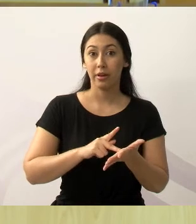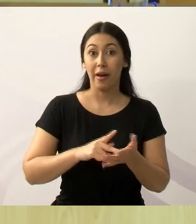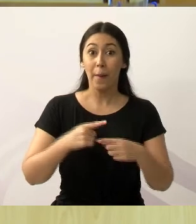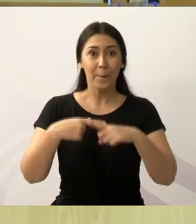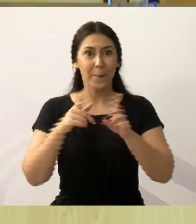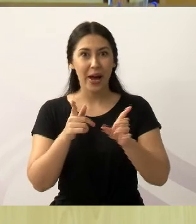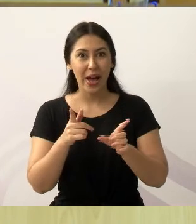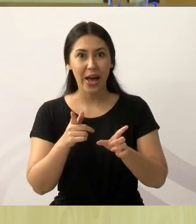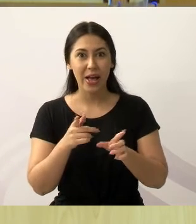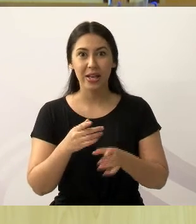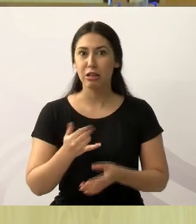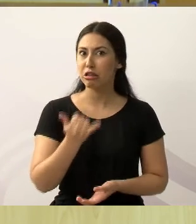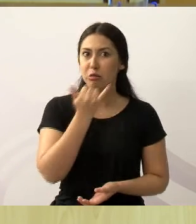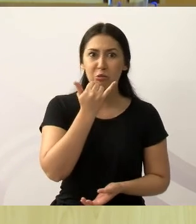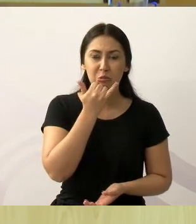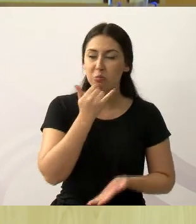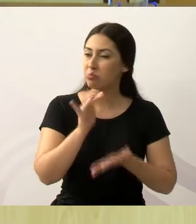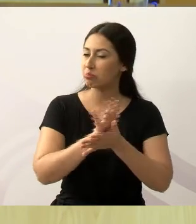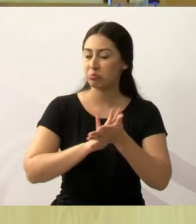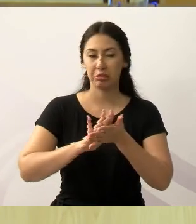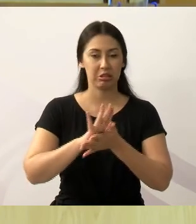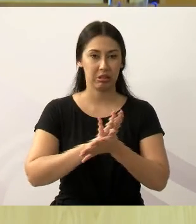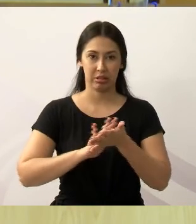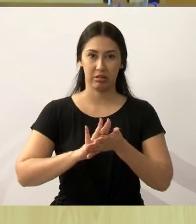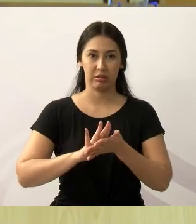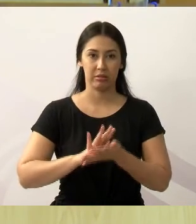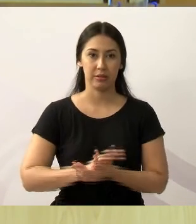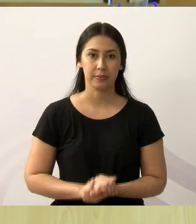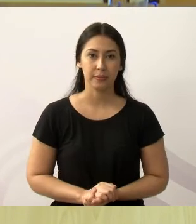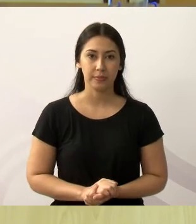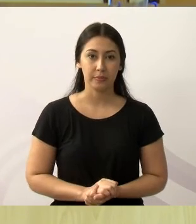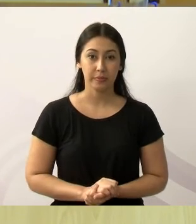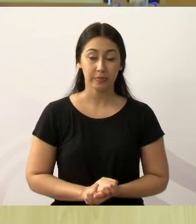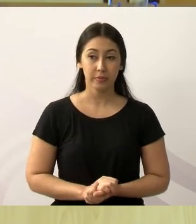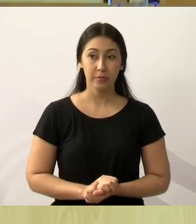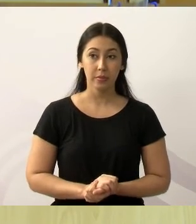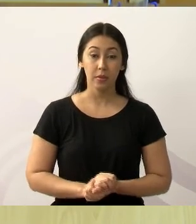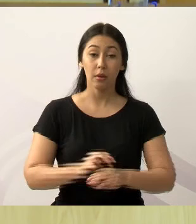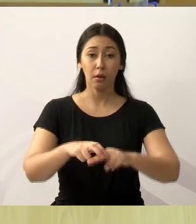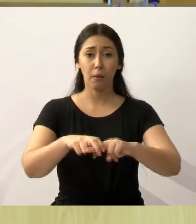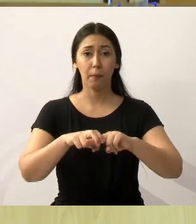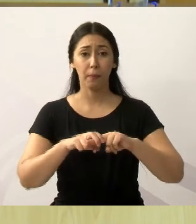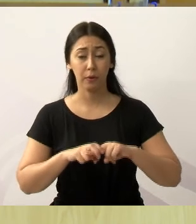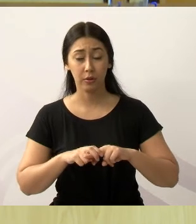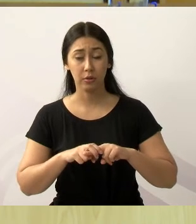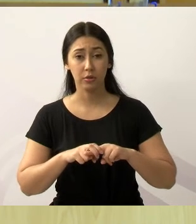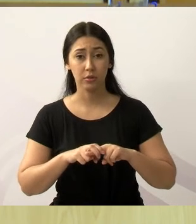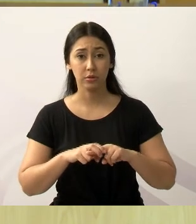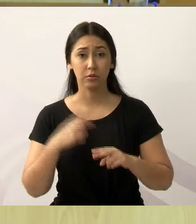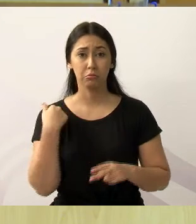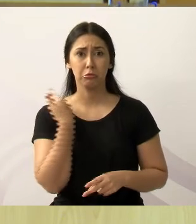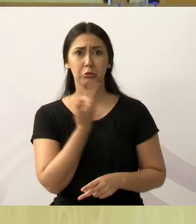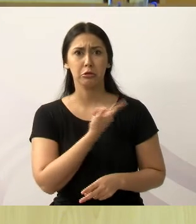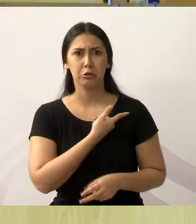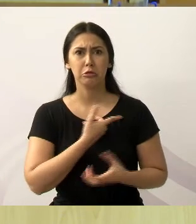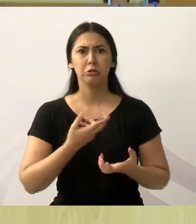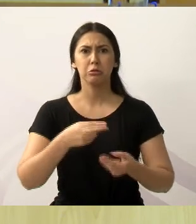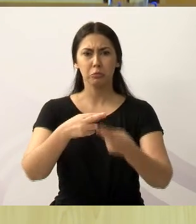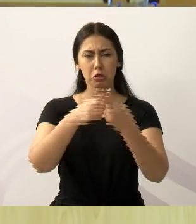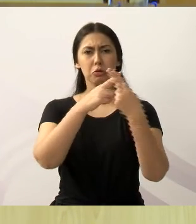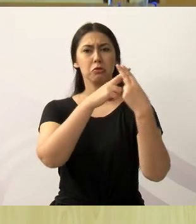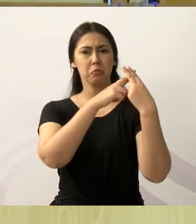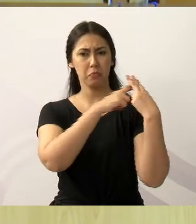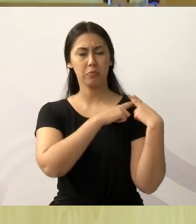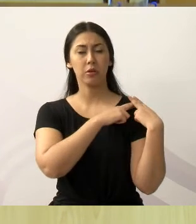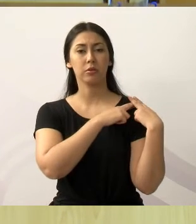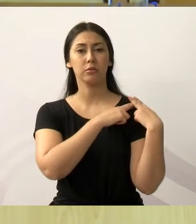desculpas a quem quer que seja e deste modo asseverando absoluto respeito à